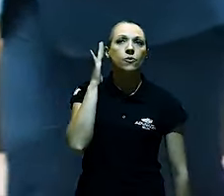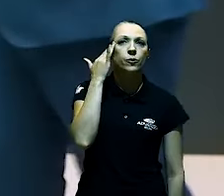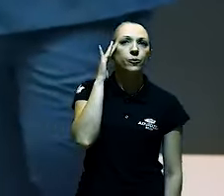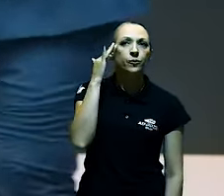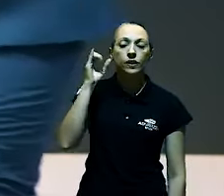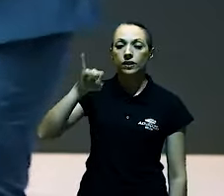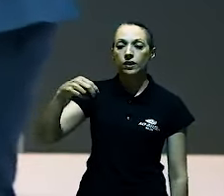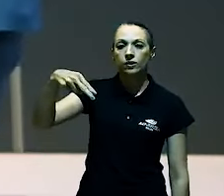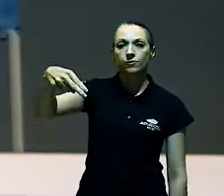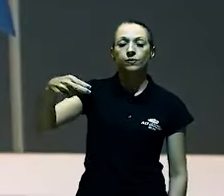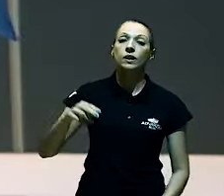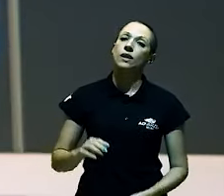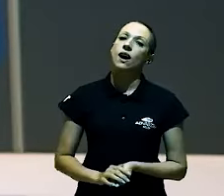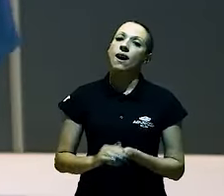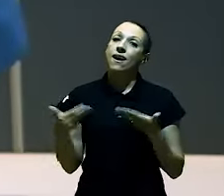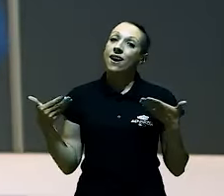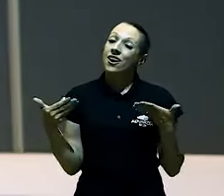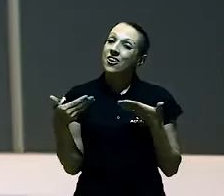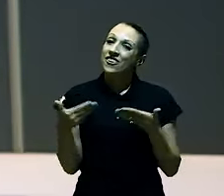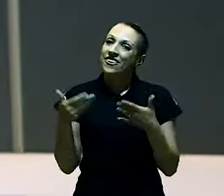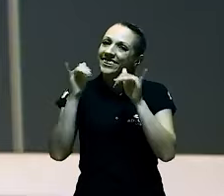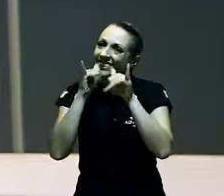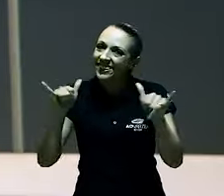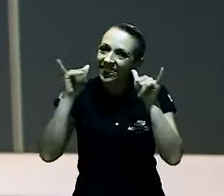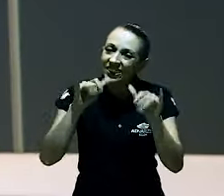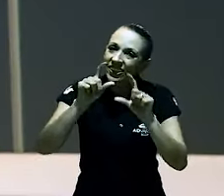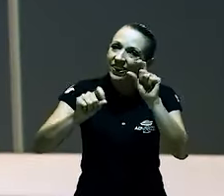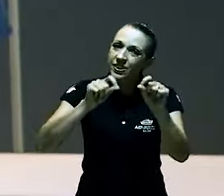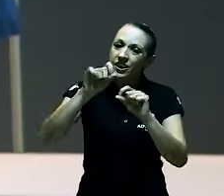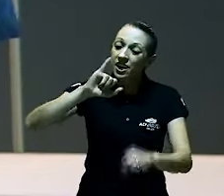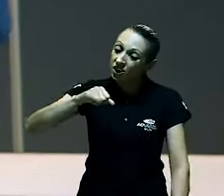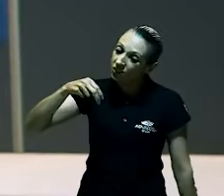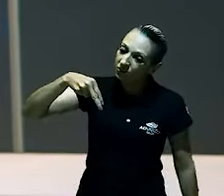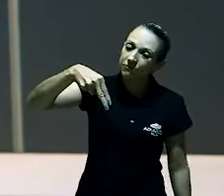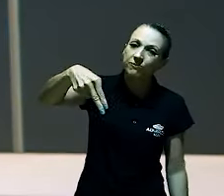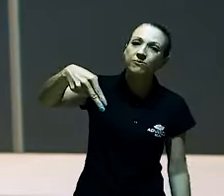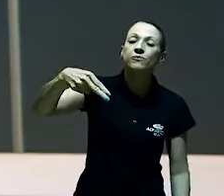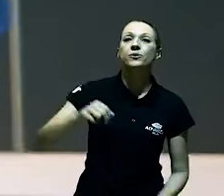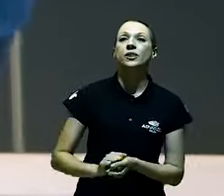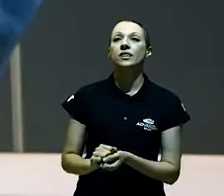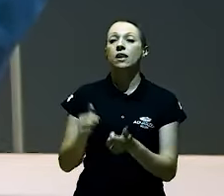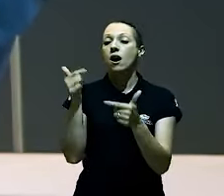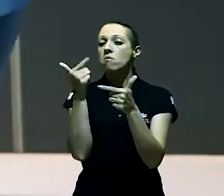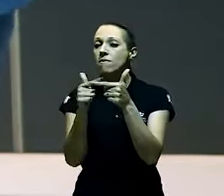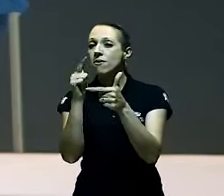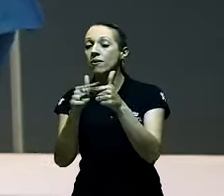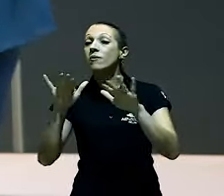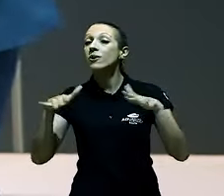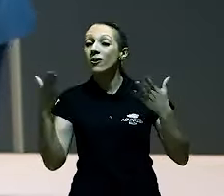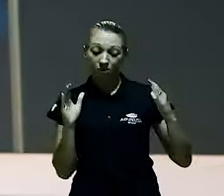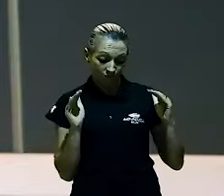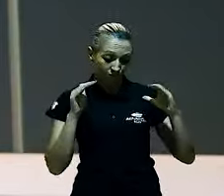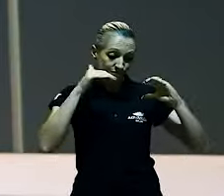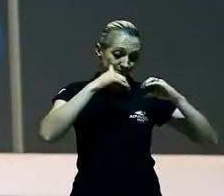dizer que o problema não era Jonas no ventre do peixe, o problema era o que estava no ventre de Jonas, no coração dele,